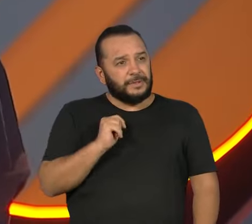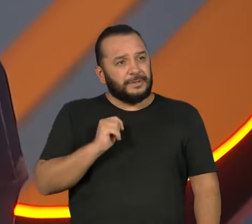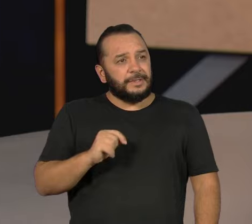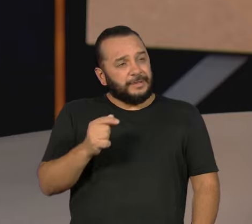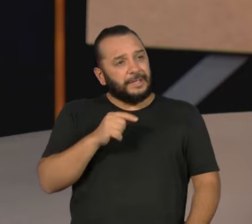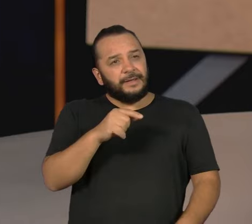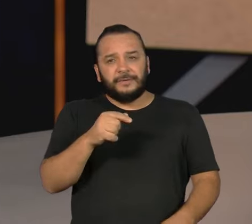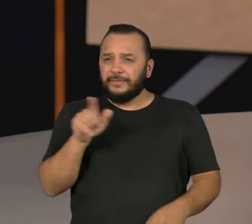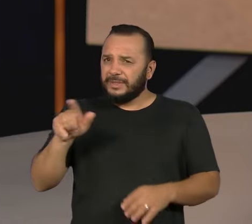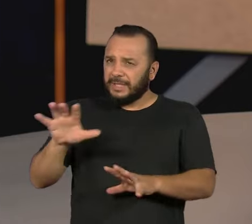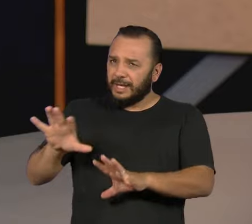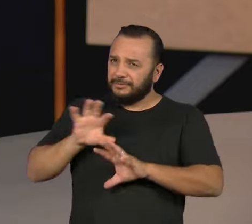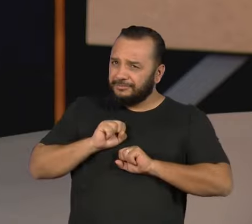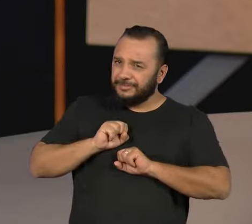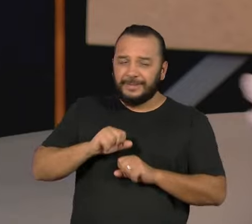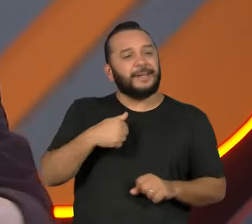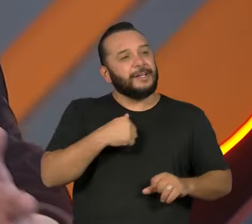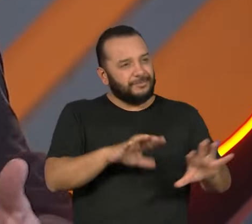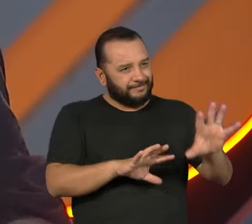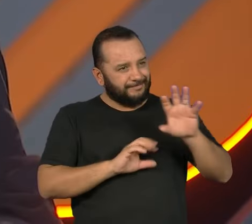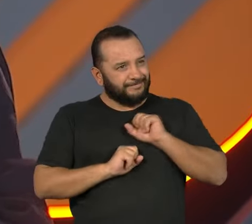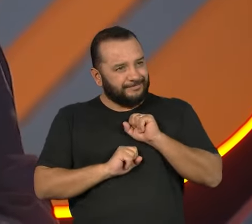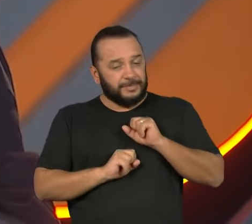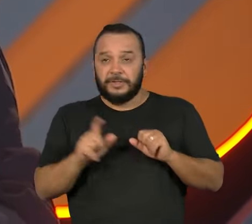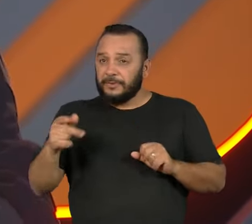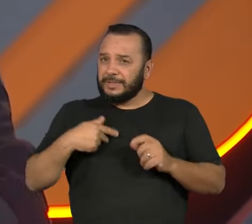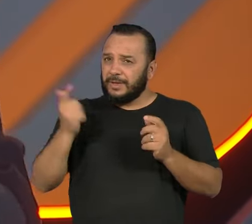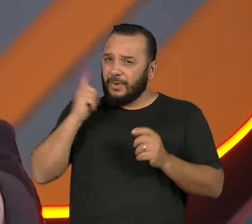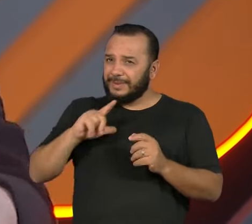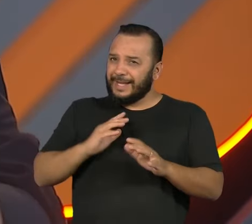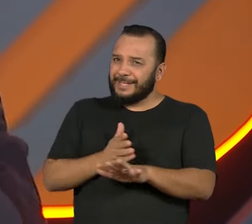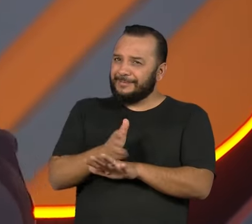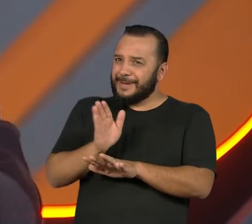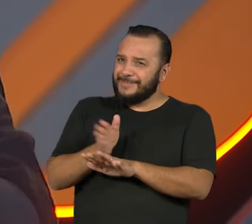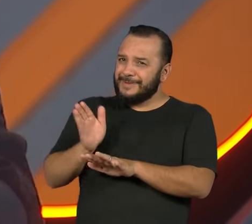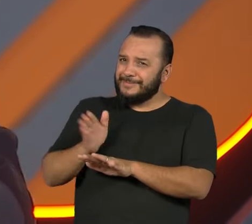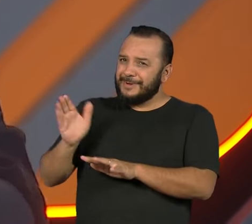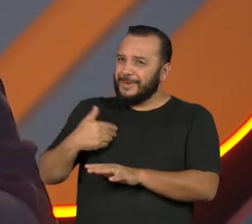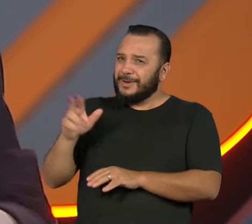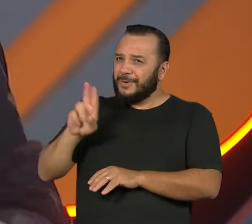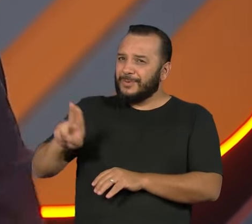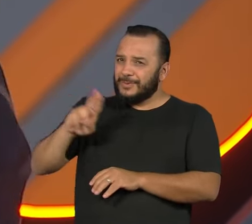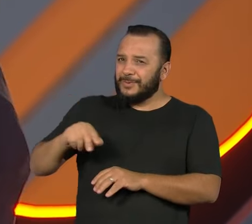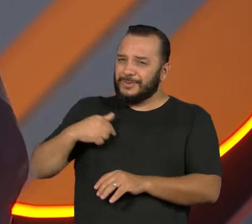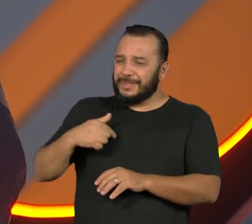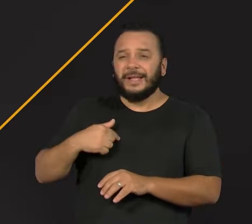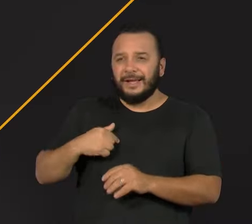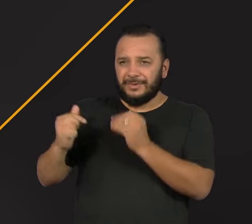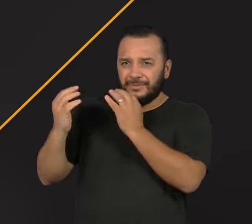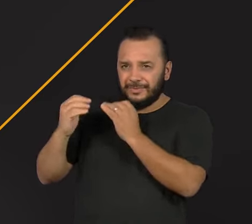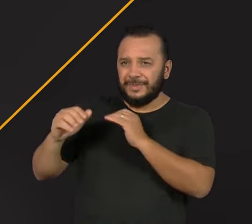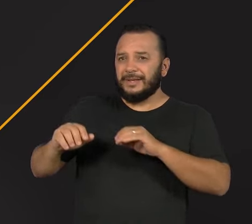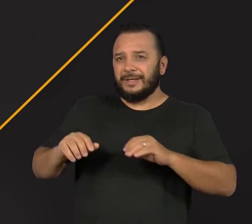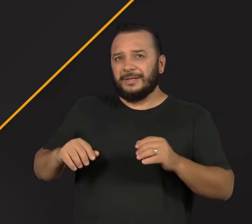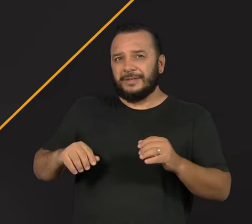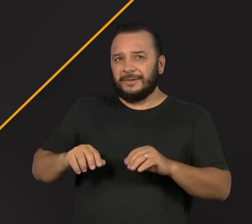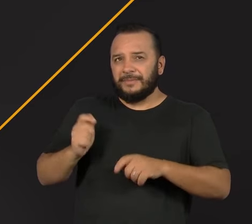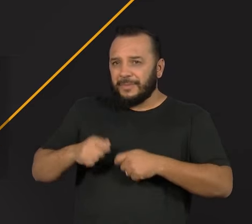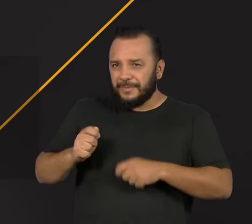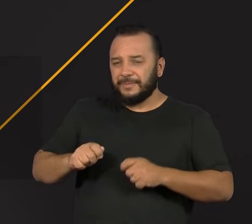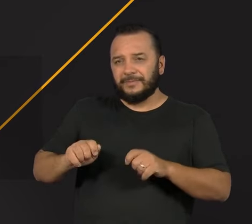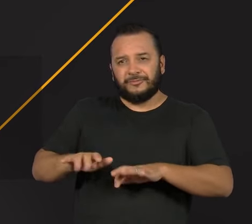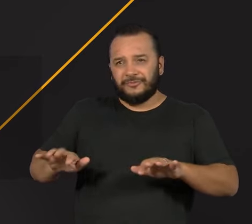disso, exatamente. Tem Porque duas coisas que eu peguei. Você é muito versátil, né? Inclusive no uso de vários diferentes instrumentos. Na verdade, eu peguei duas